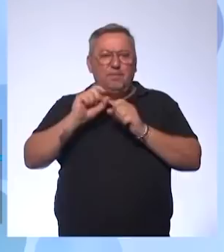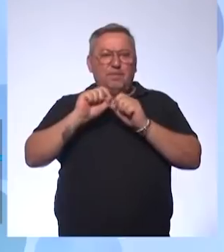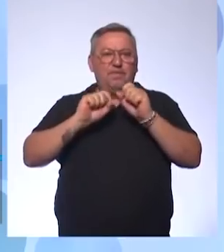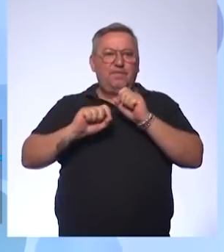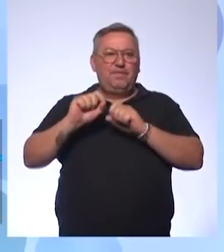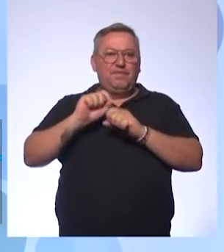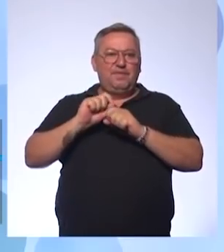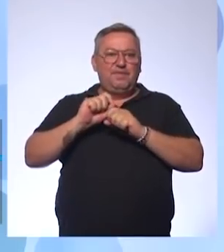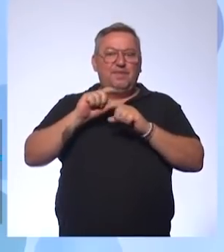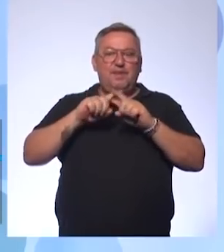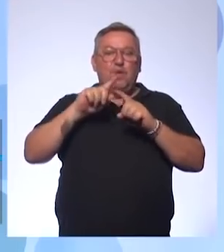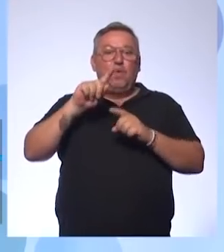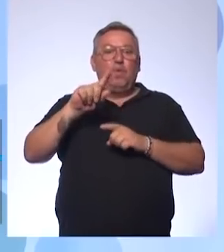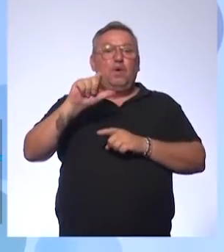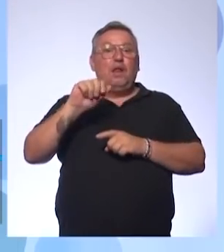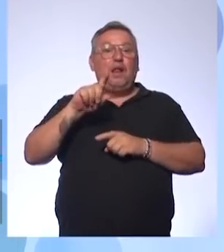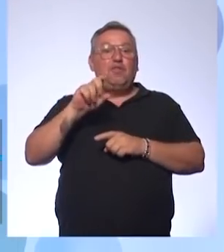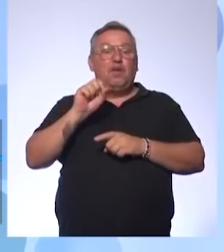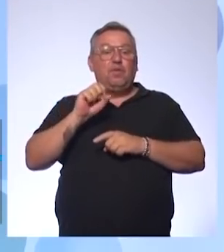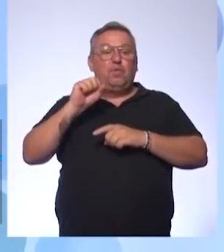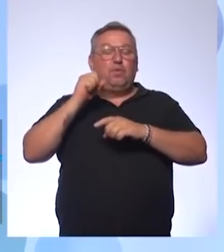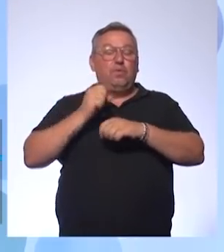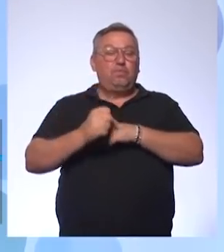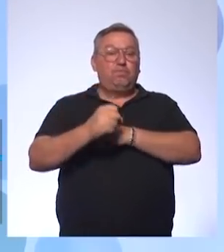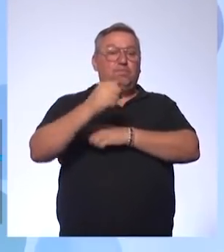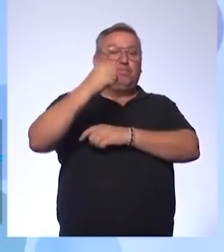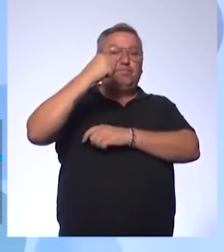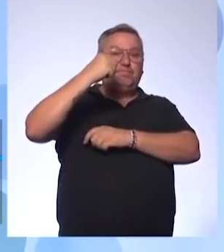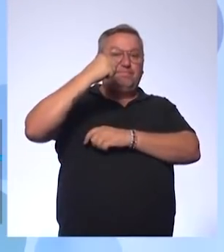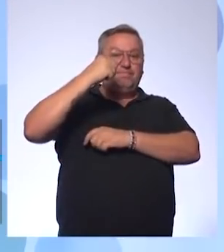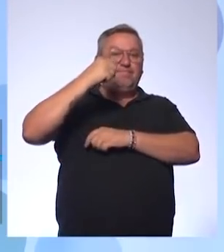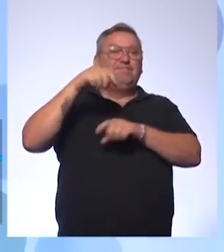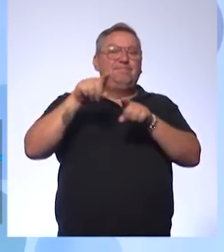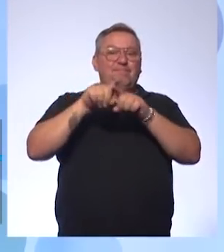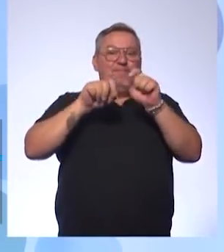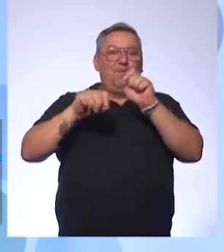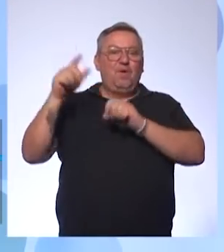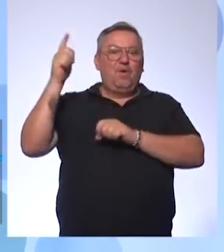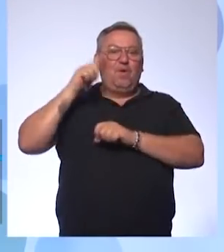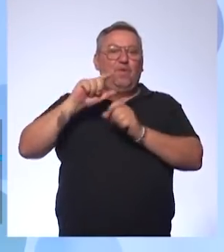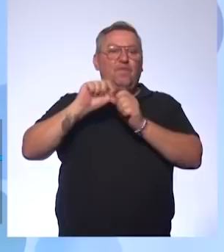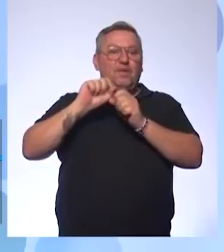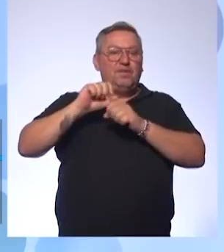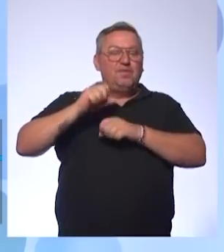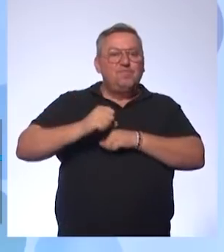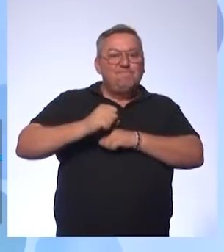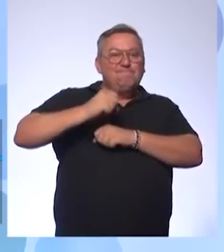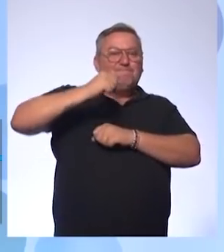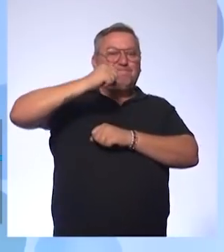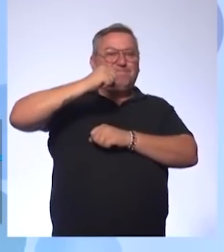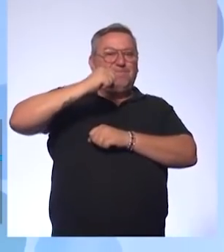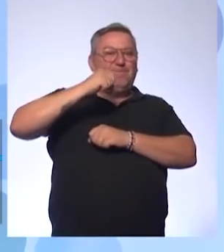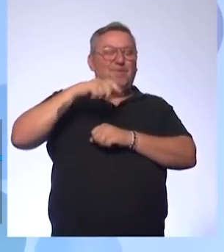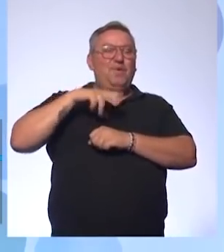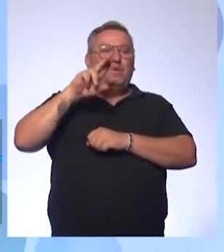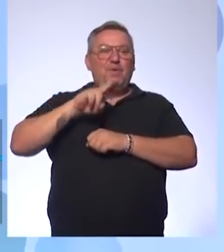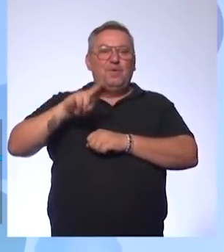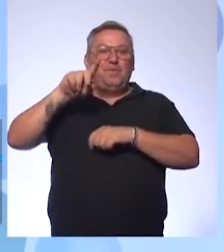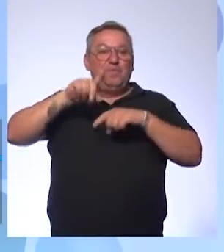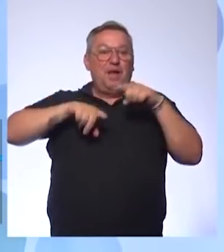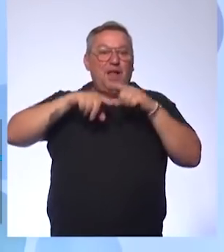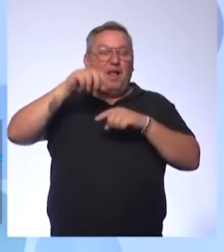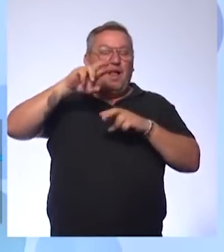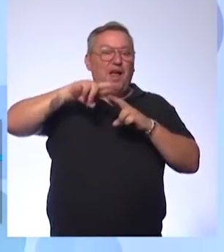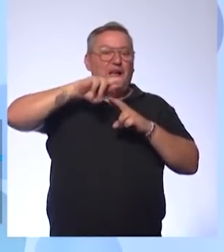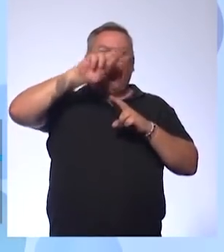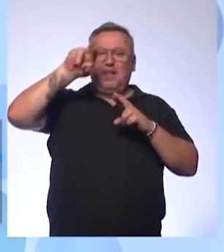um gladiador. Gente, a professora Fernanda, ela conseguiu fazer um gladiador utilizando materiais recicláveis.